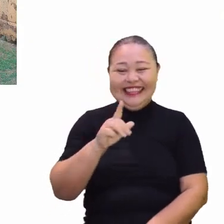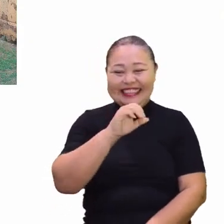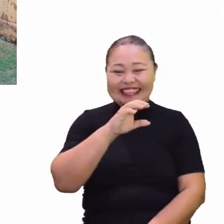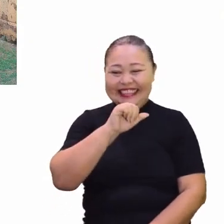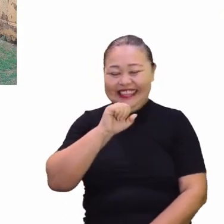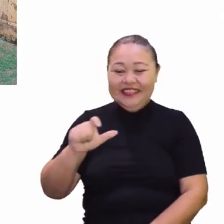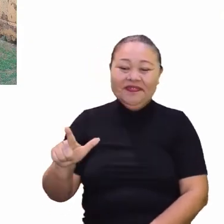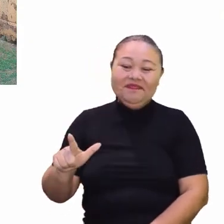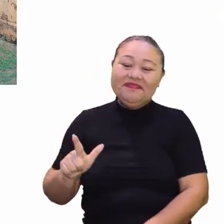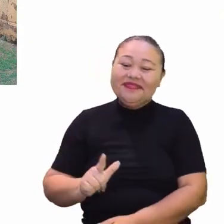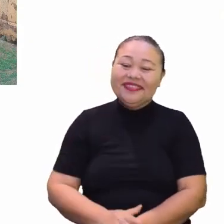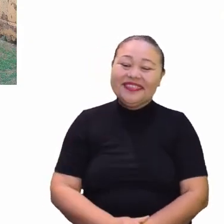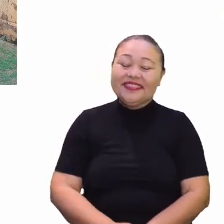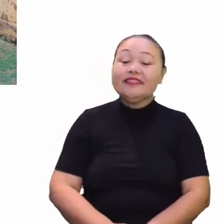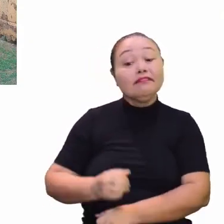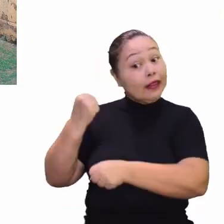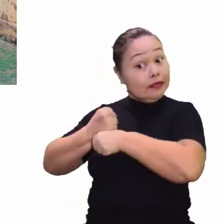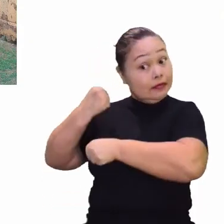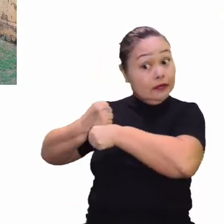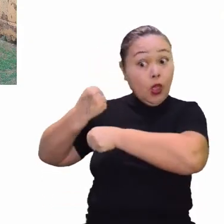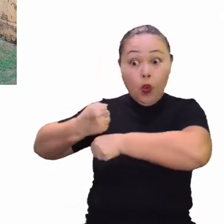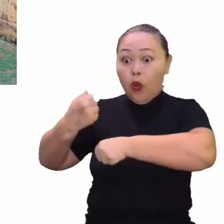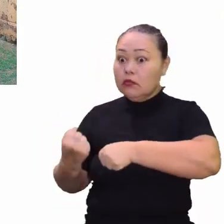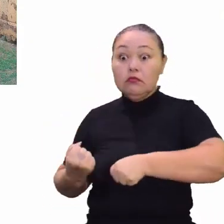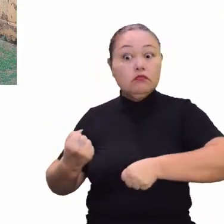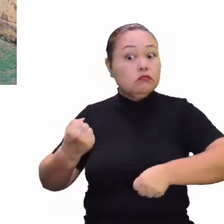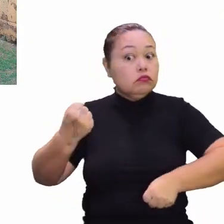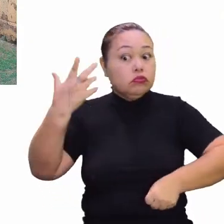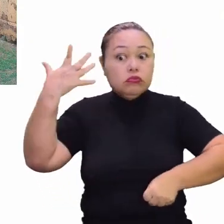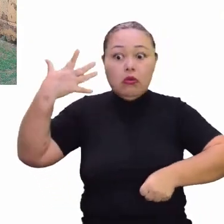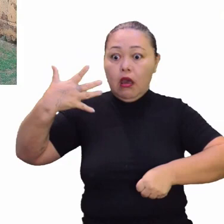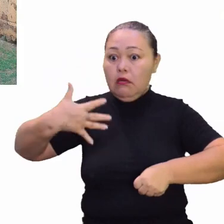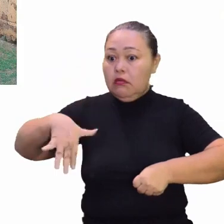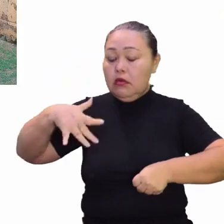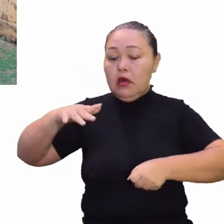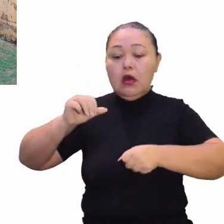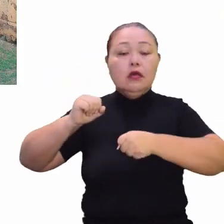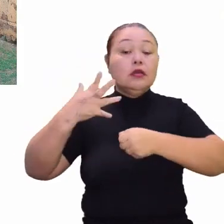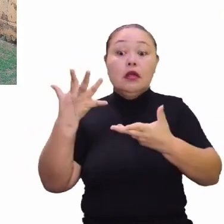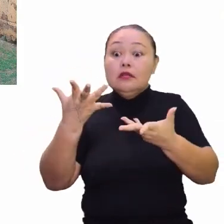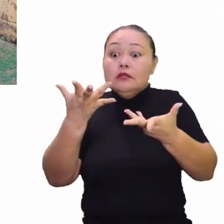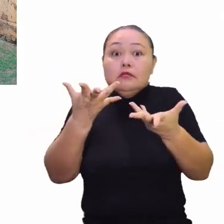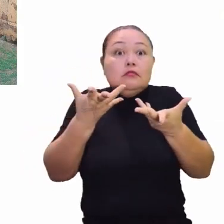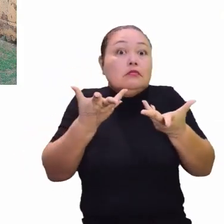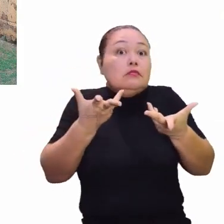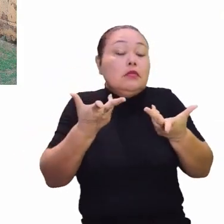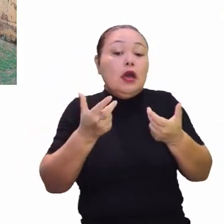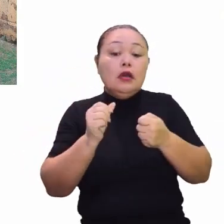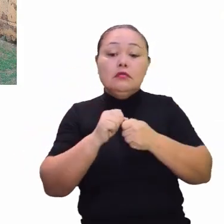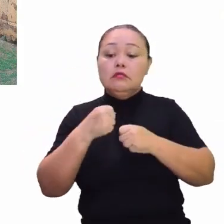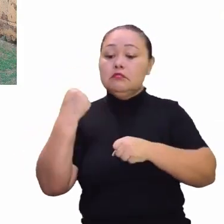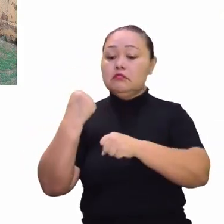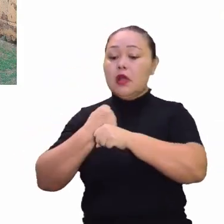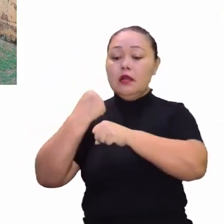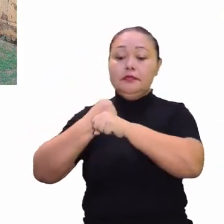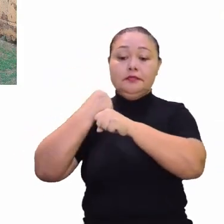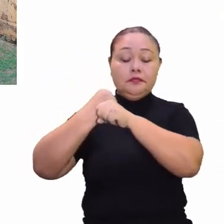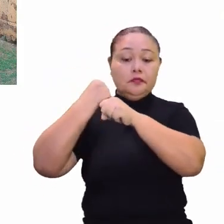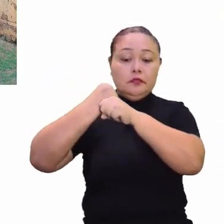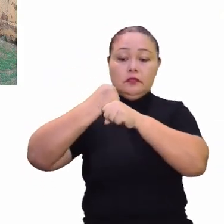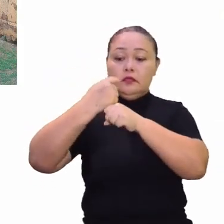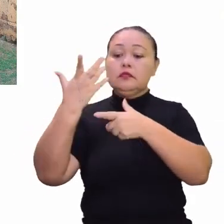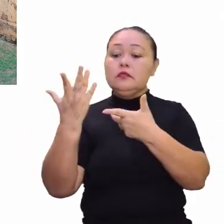seja, uma construção absurda, maravilhosa, uma mega